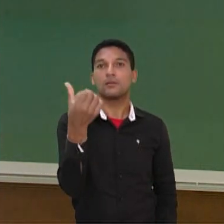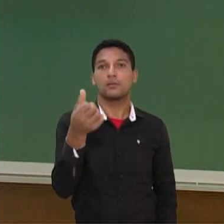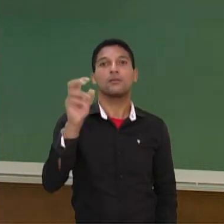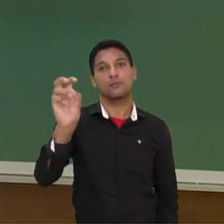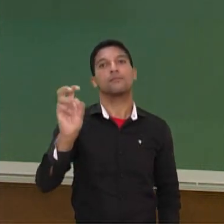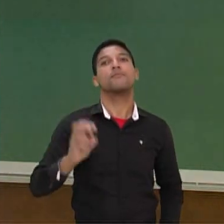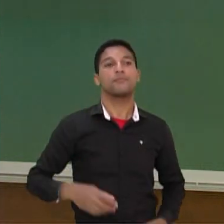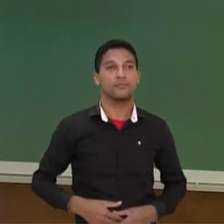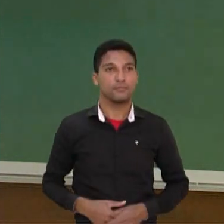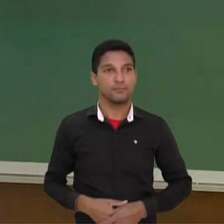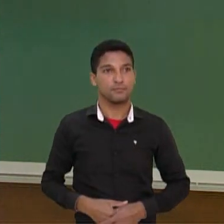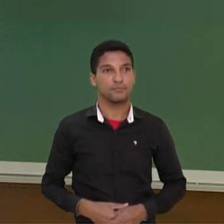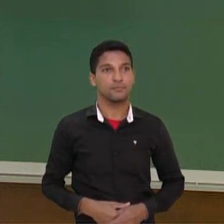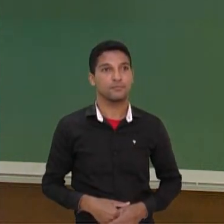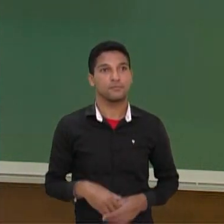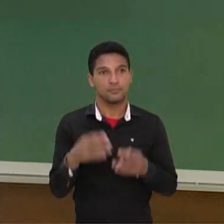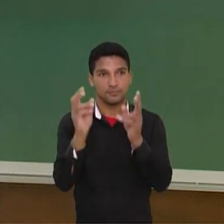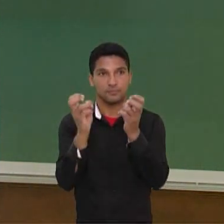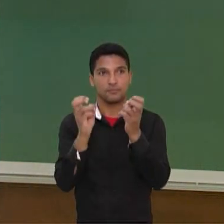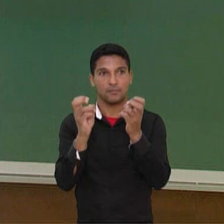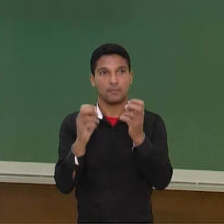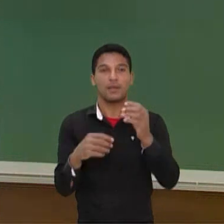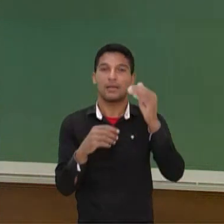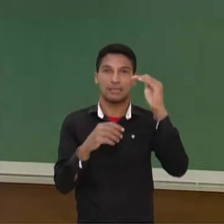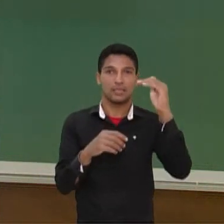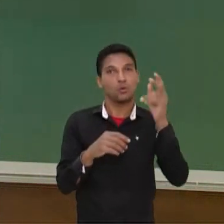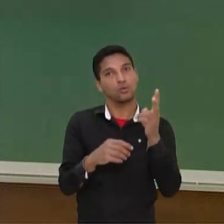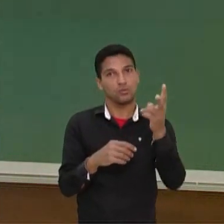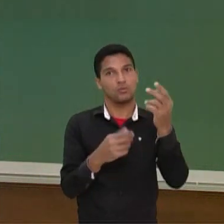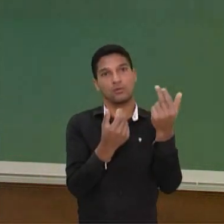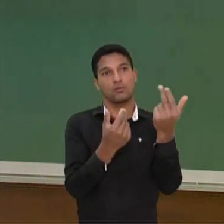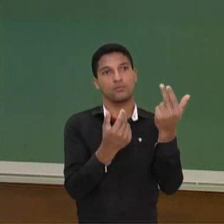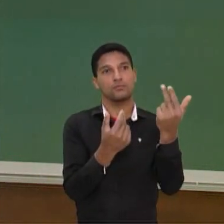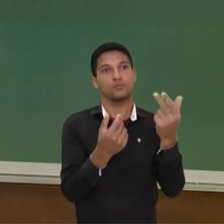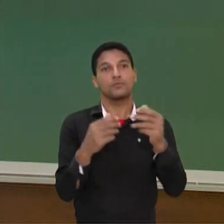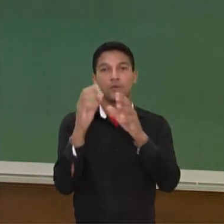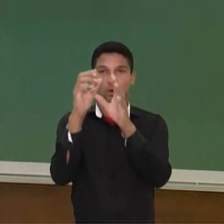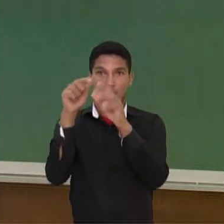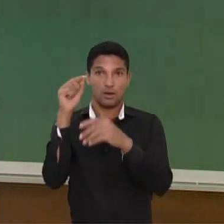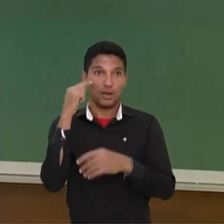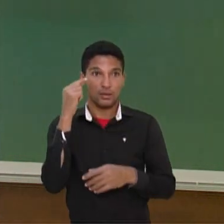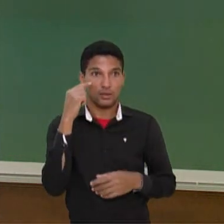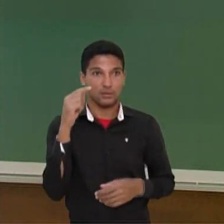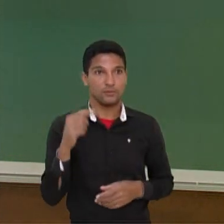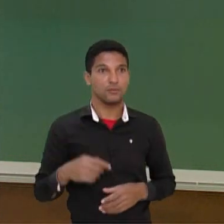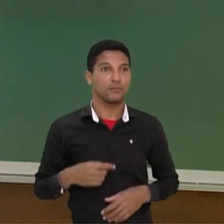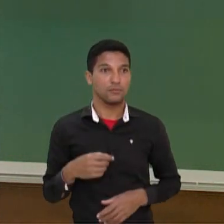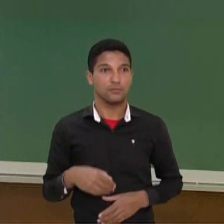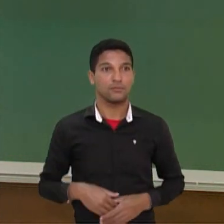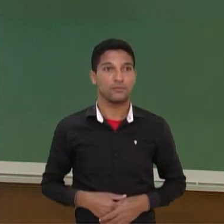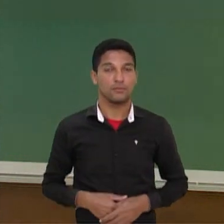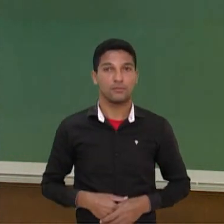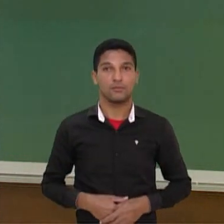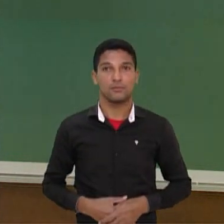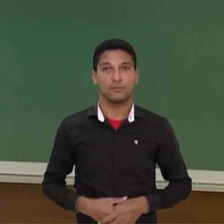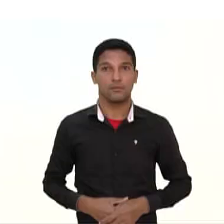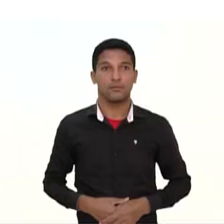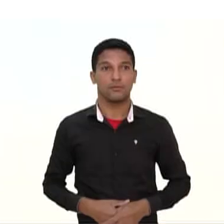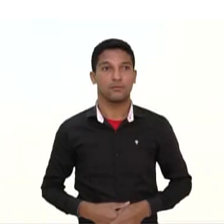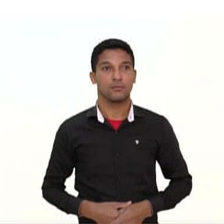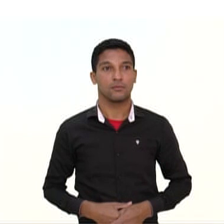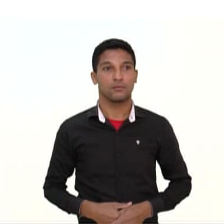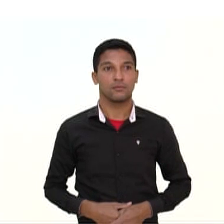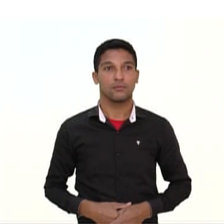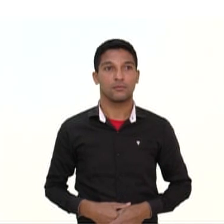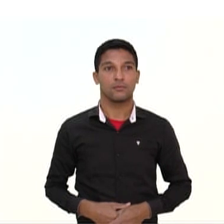menos 165. Esses dois aqui não tem muito o que fazer, deixa assim mesmo. Soma só os dois que são semelhantes, tá?